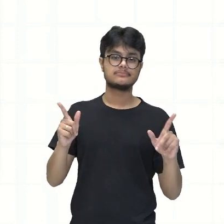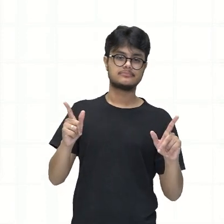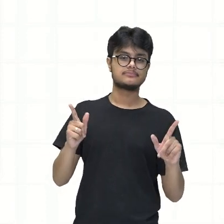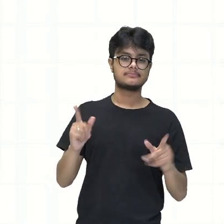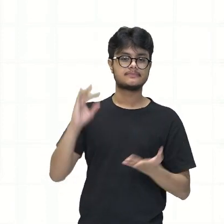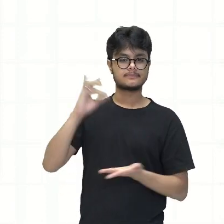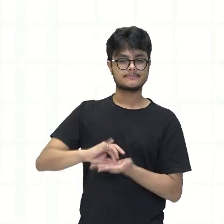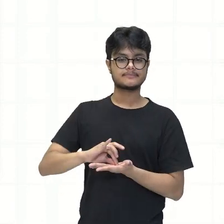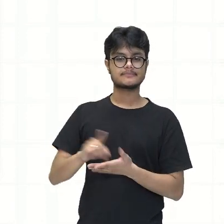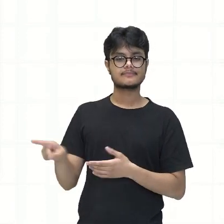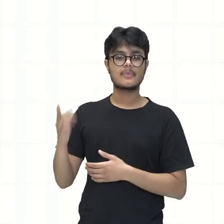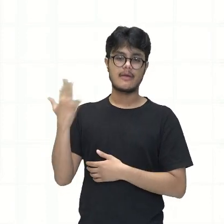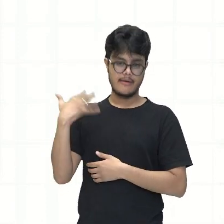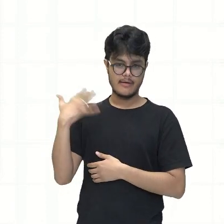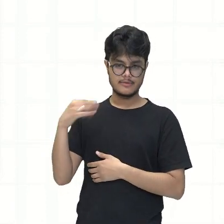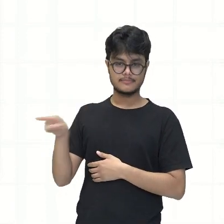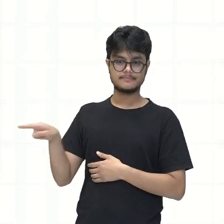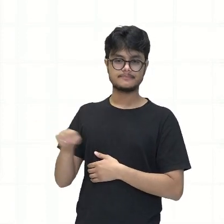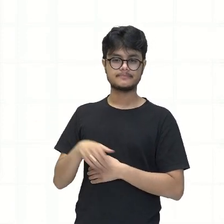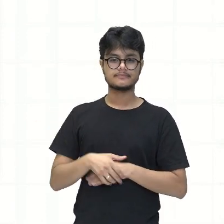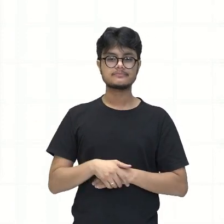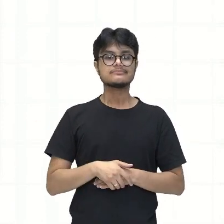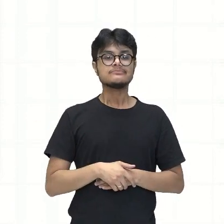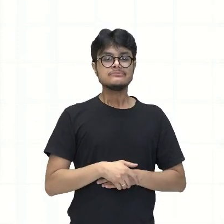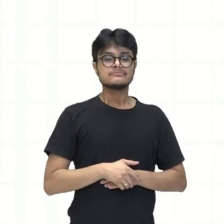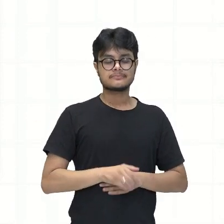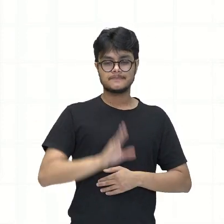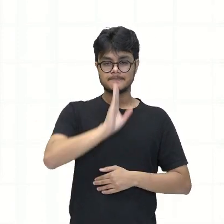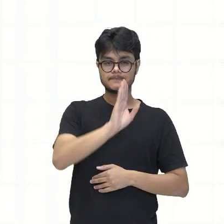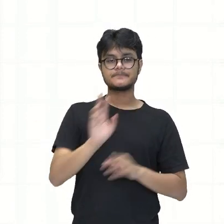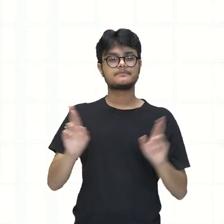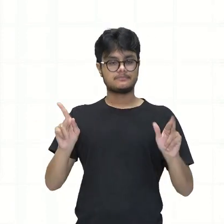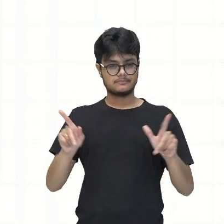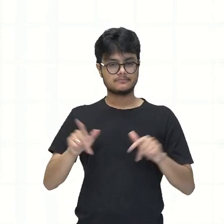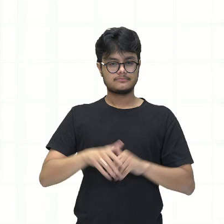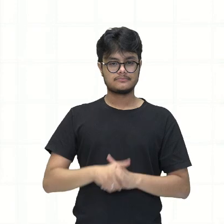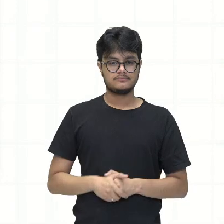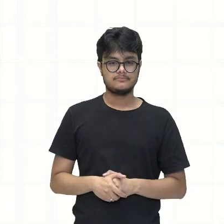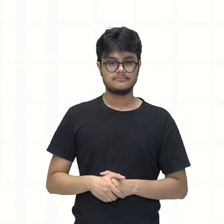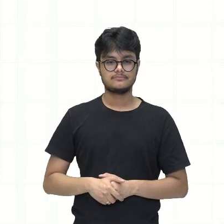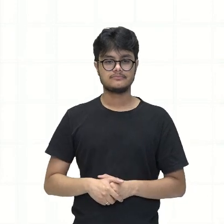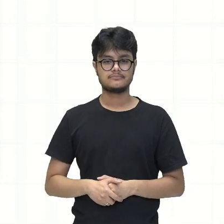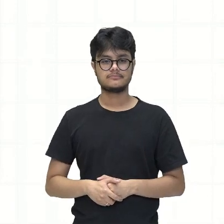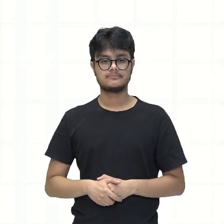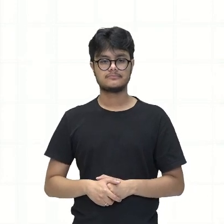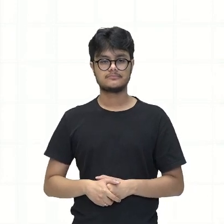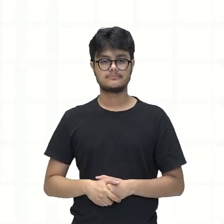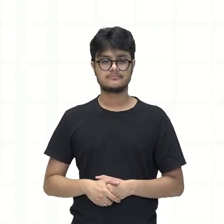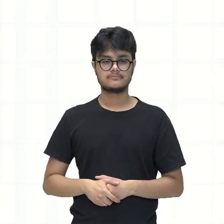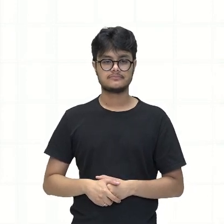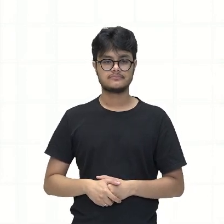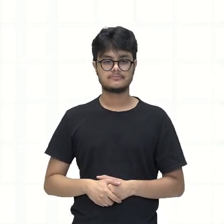e ela está com calor. Então essa é a principal aí diferença da